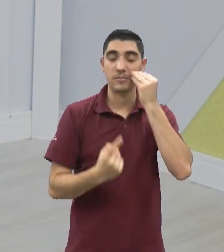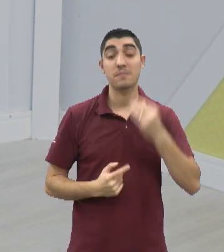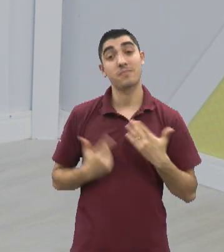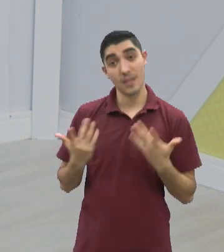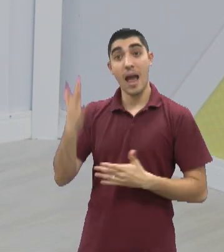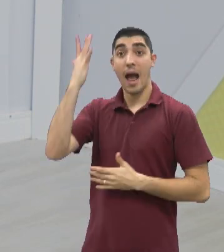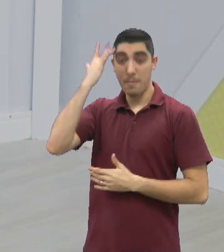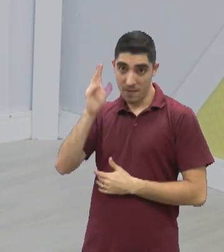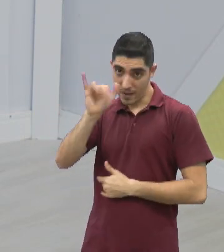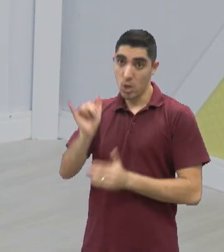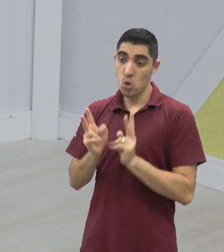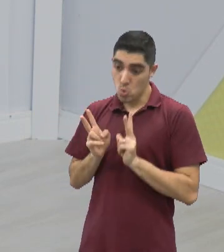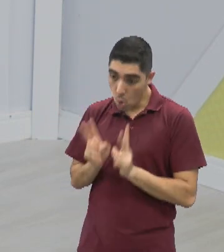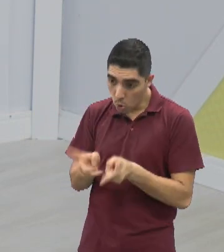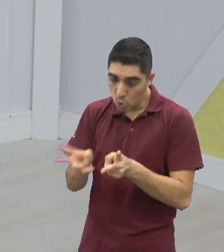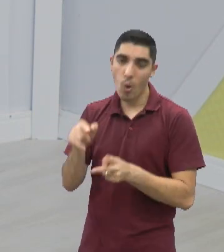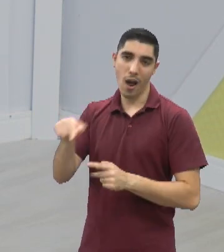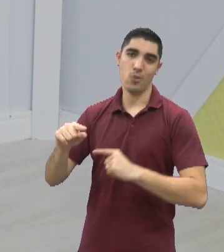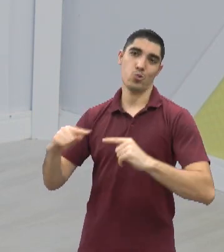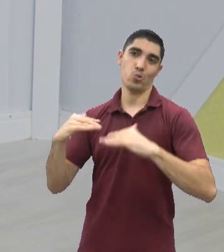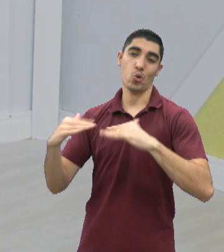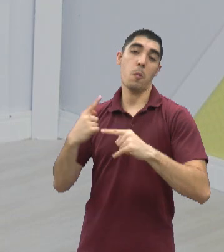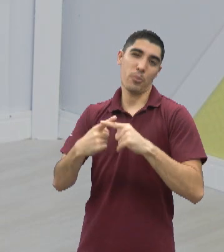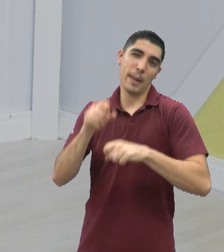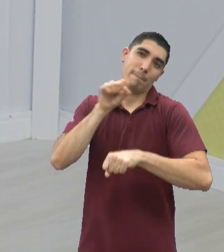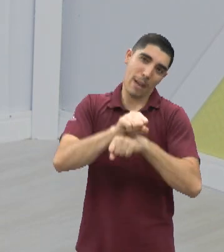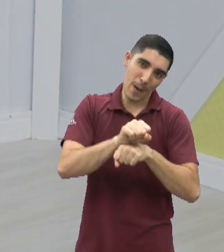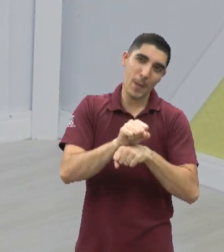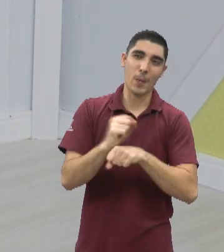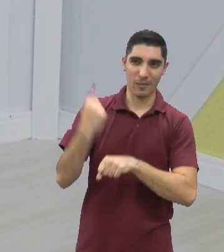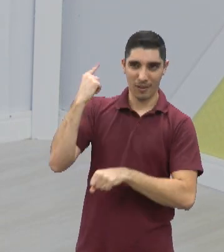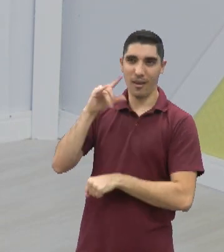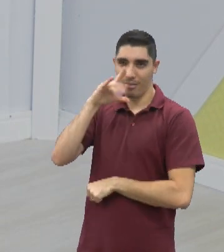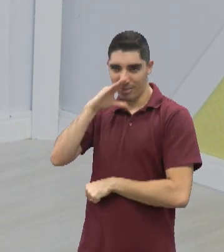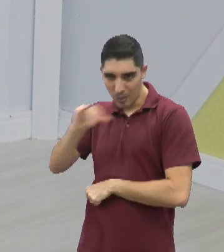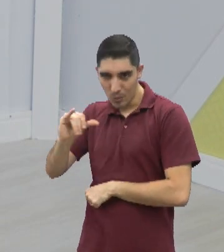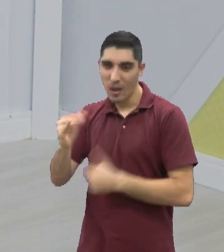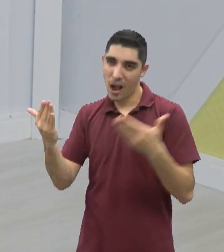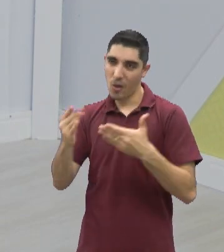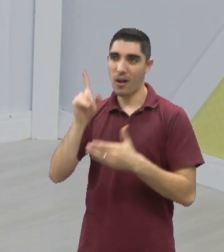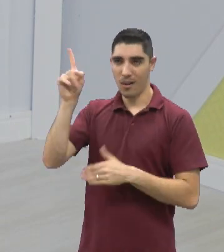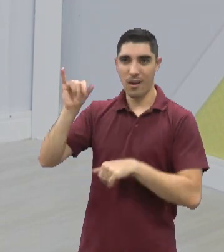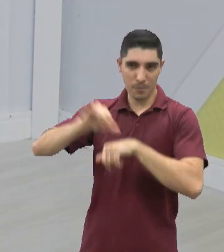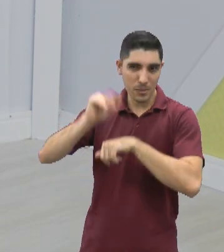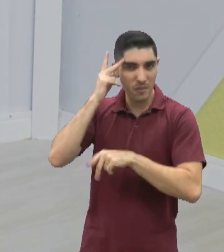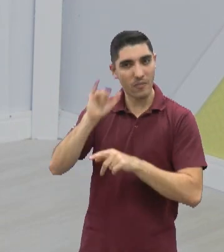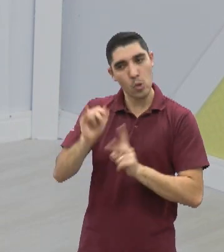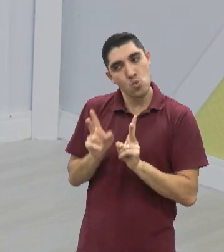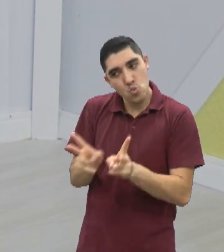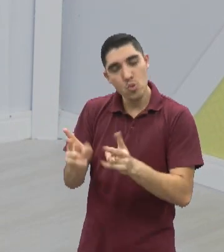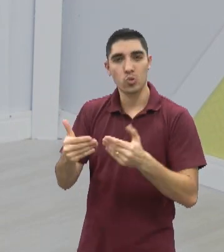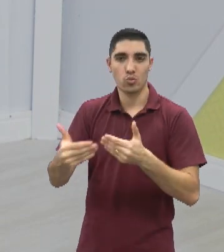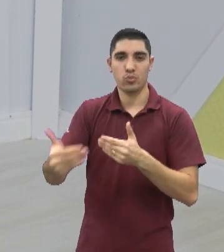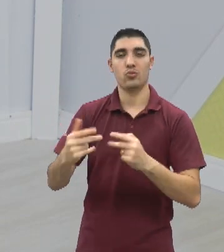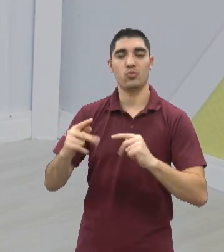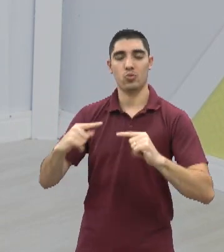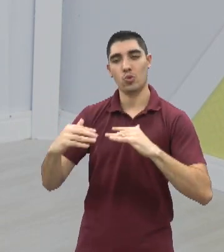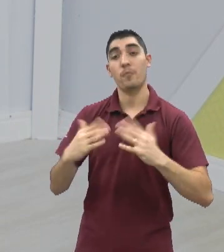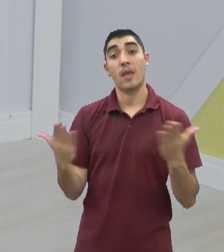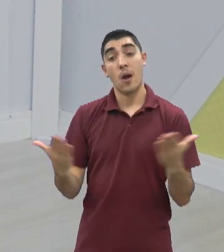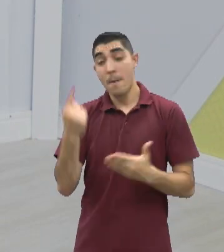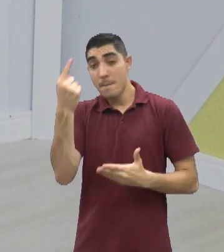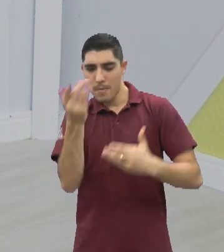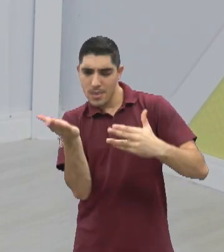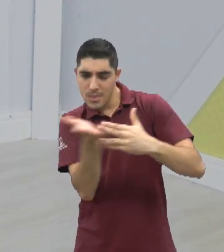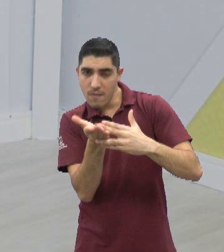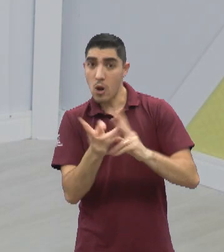da partida, a partida de ida das oitavas de final do Campeonato Paulista Sub-20 para o São José Futsal, tá certo? A gente vai para o primeiro intervalo do dia,